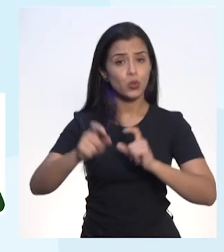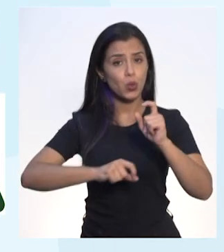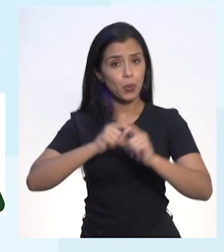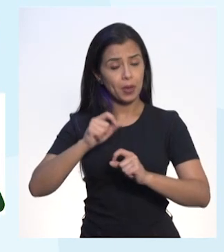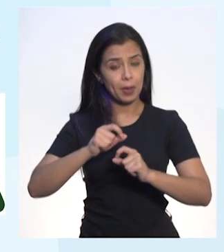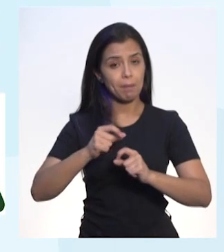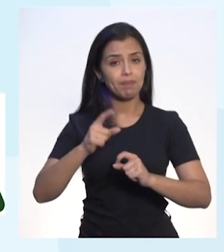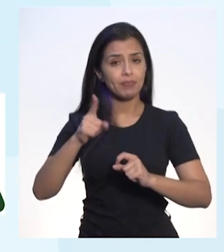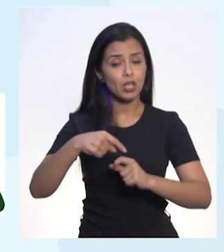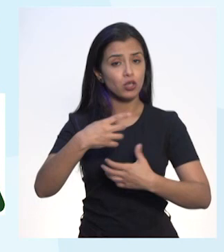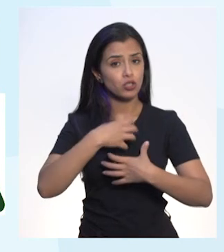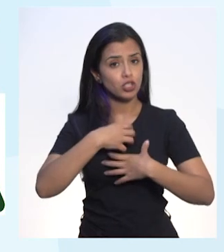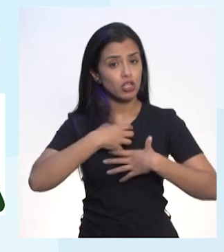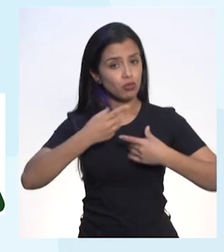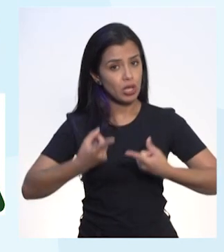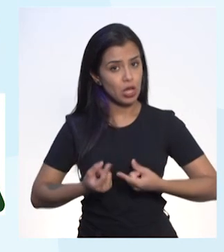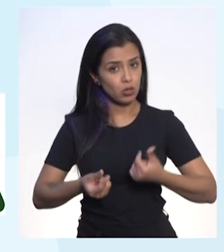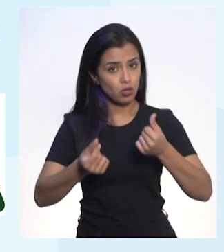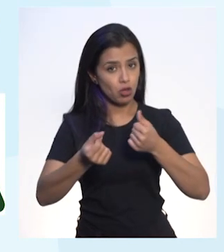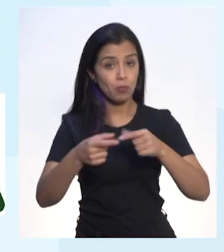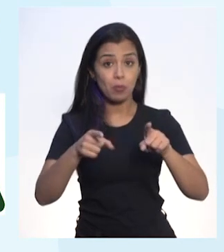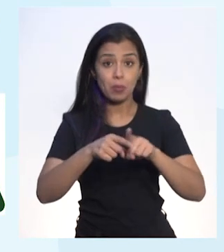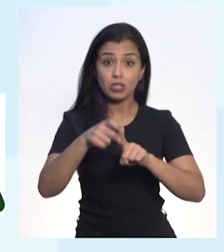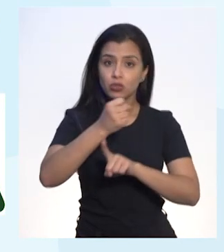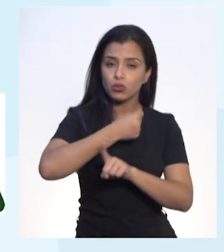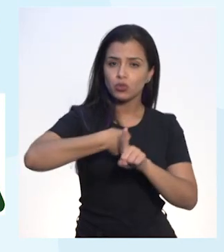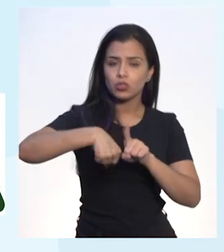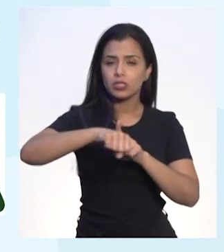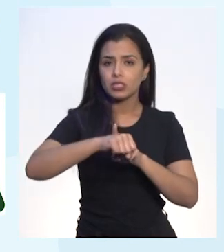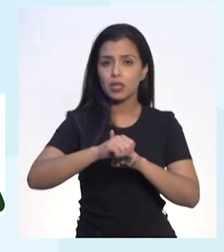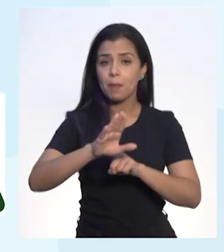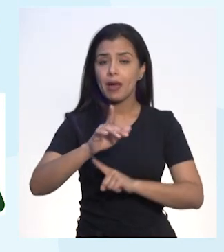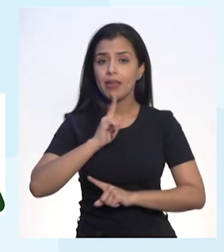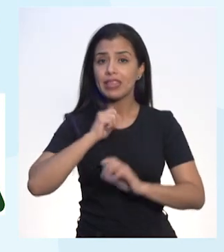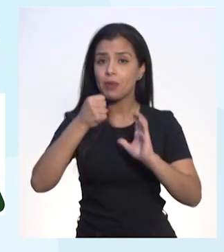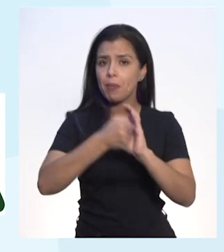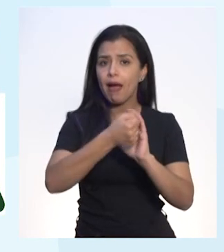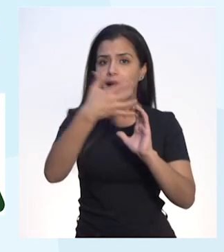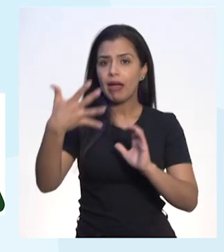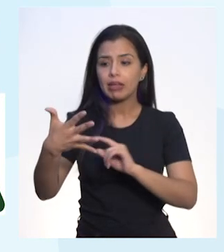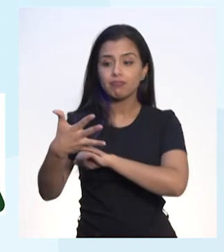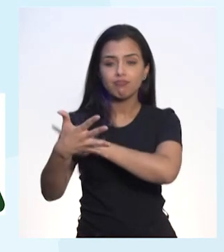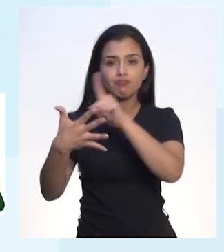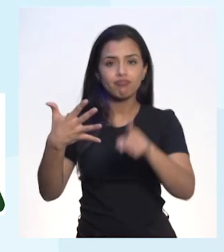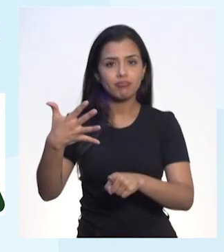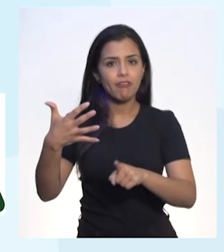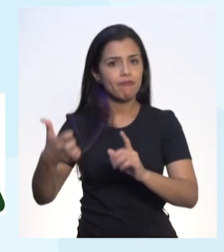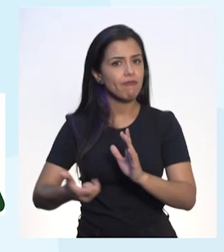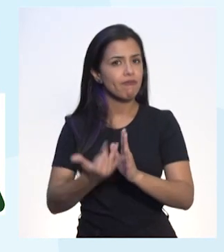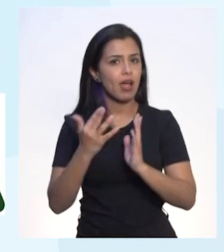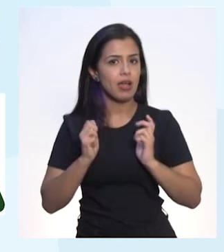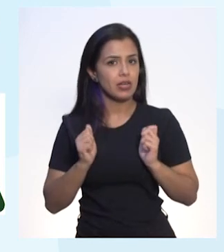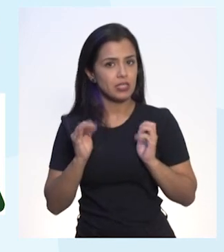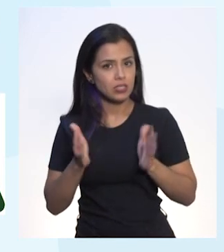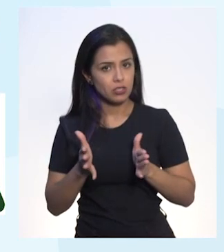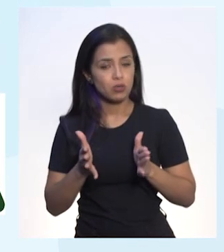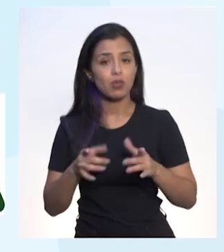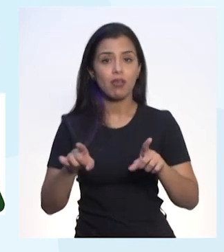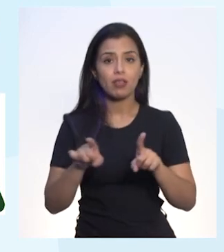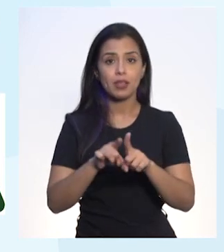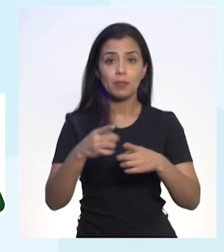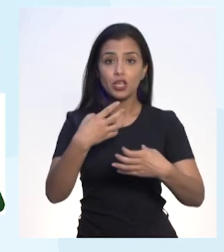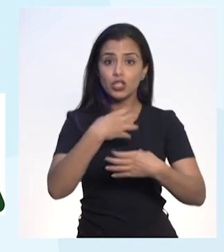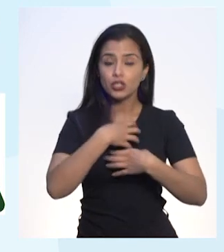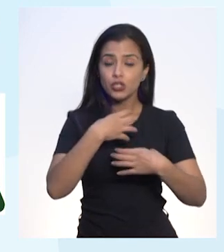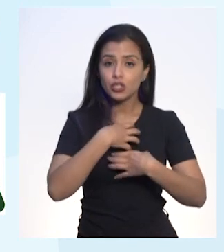desenvolvimento econômico e social caracterizado por um conjunto de ações, procedimentos e meios